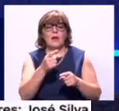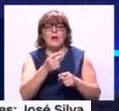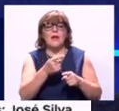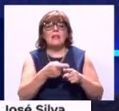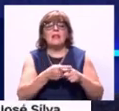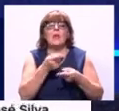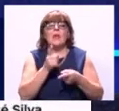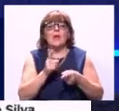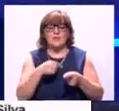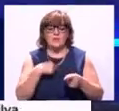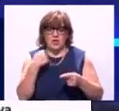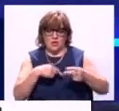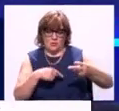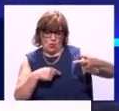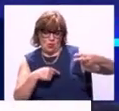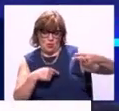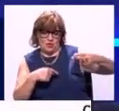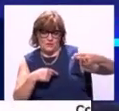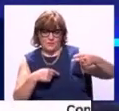motivou? Nós temos aqui duas situações.